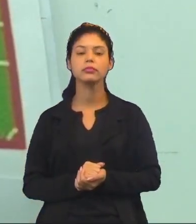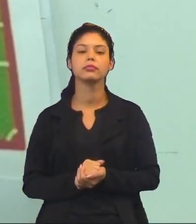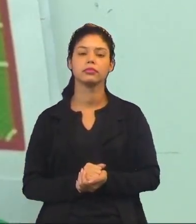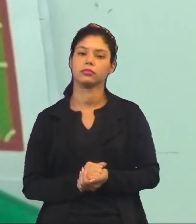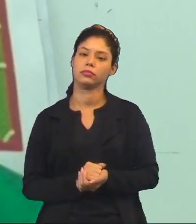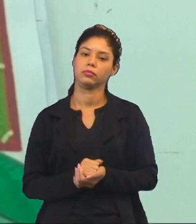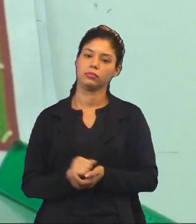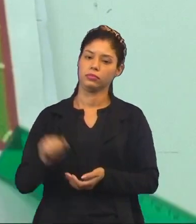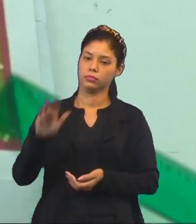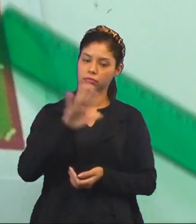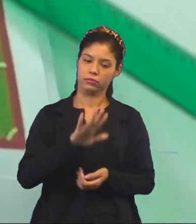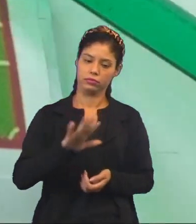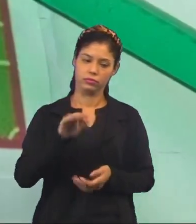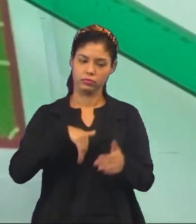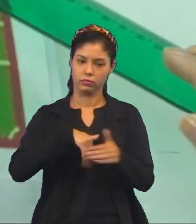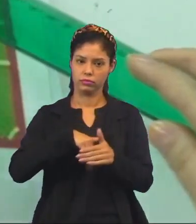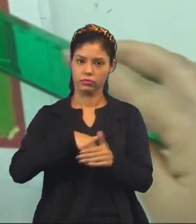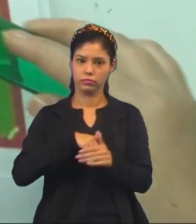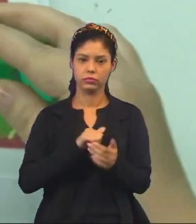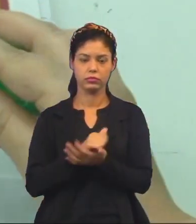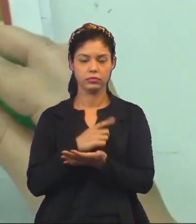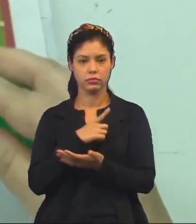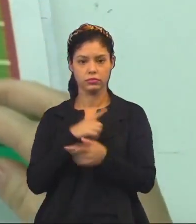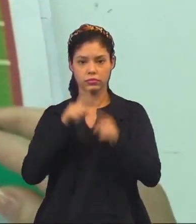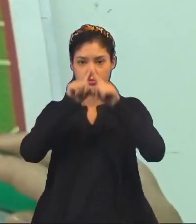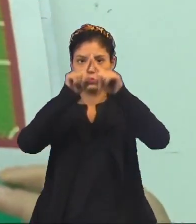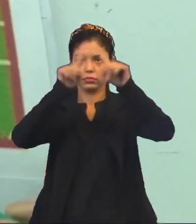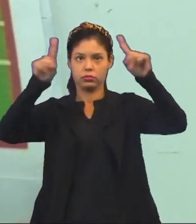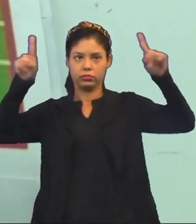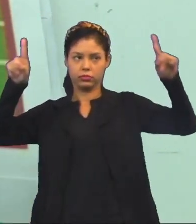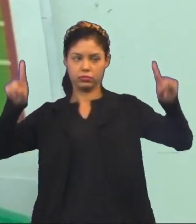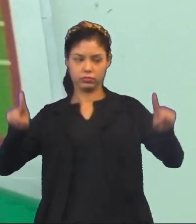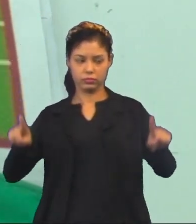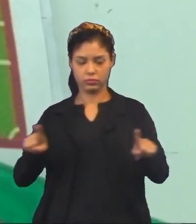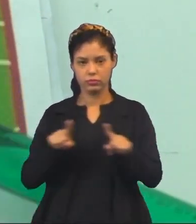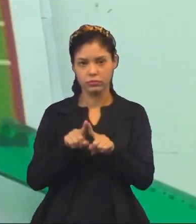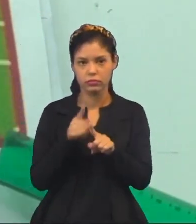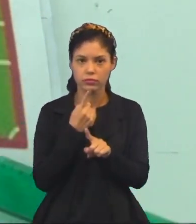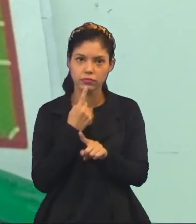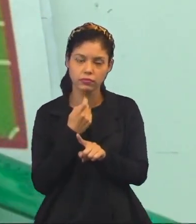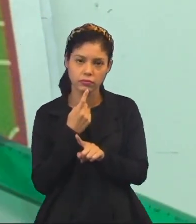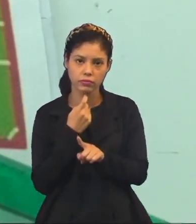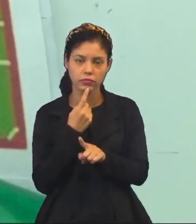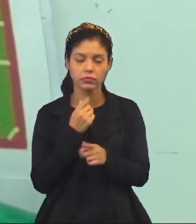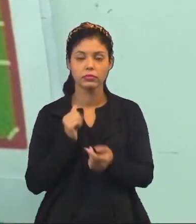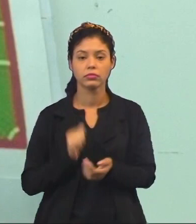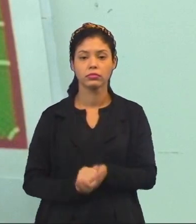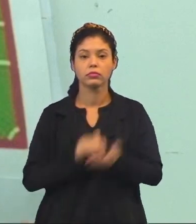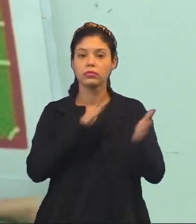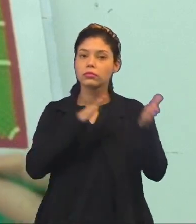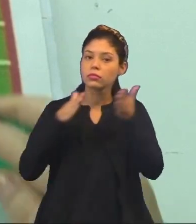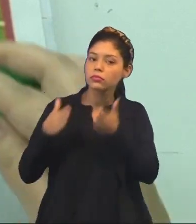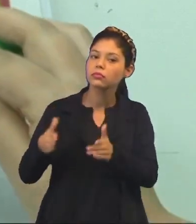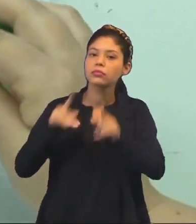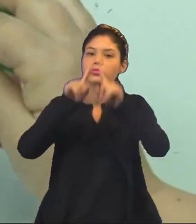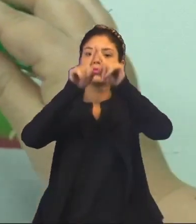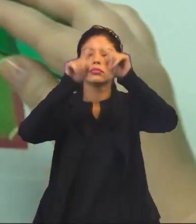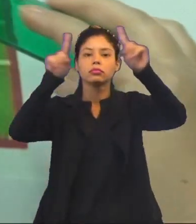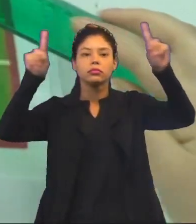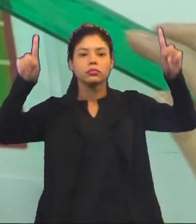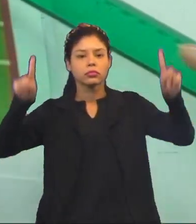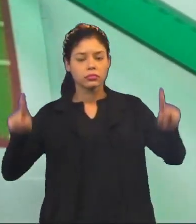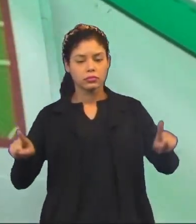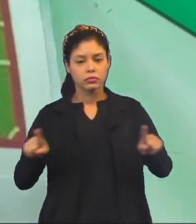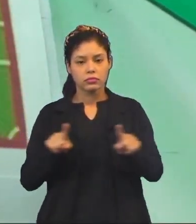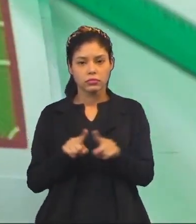um campo de futebol e nós temos esse contorno que está em vermelho. Então, essa parte do